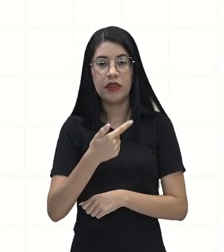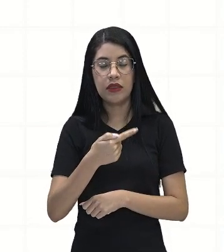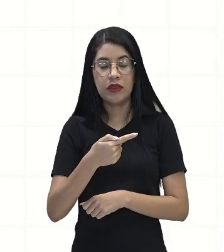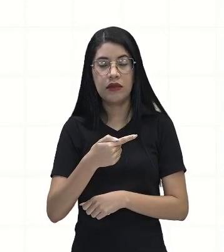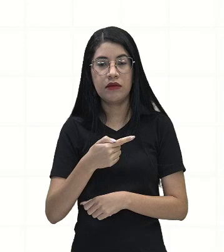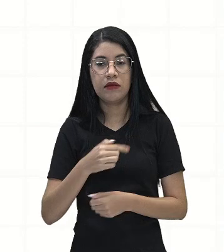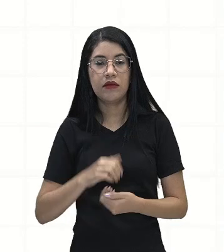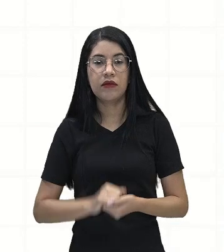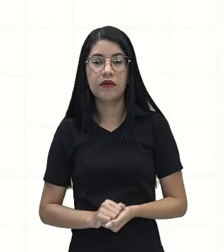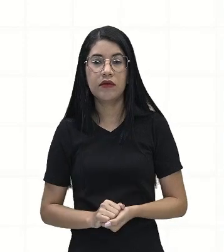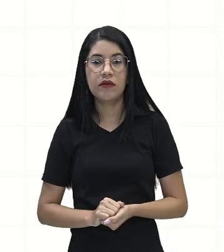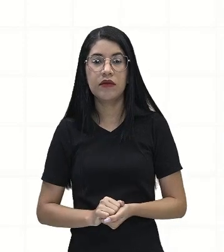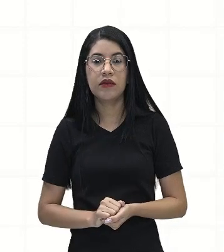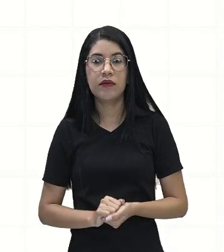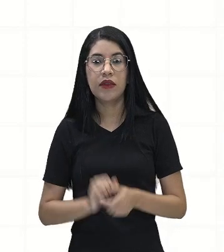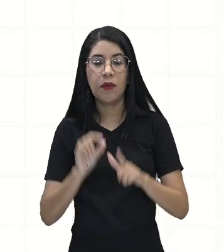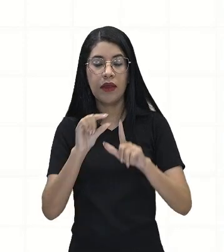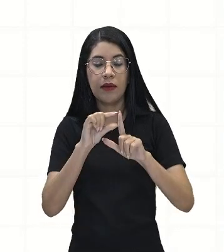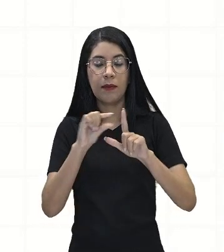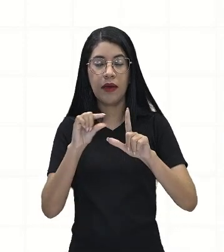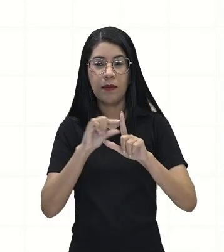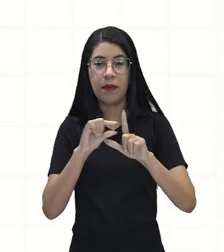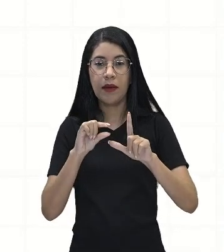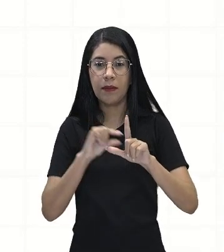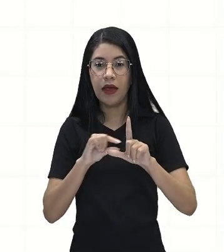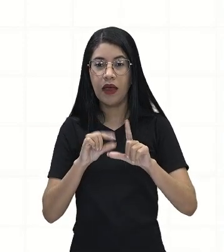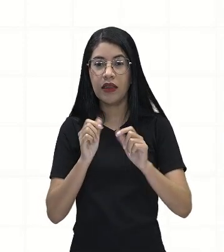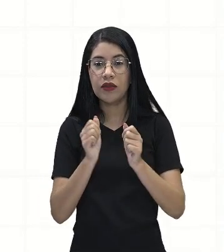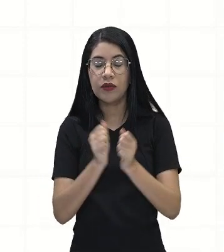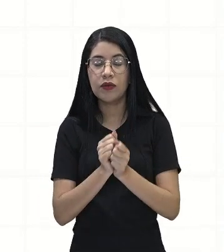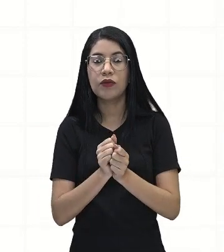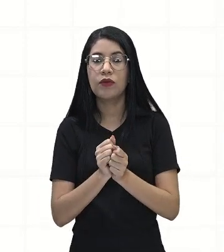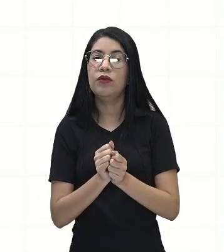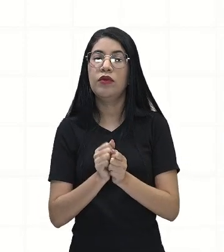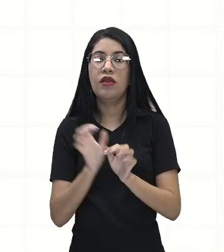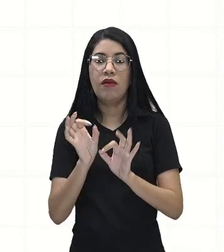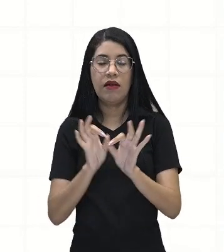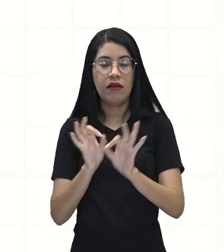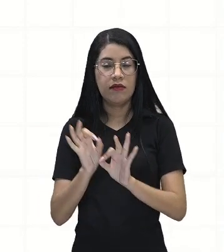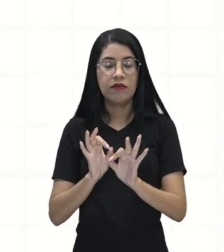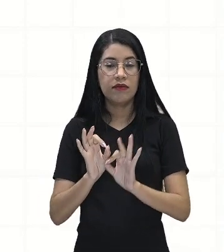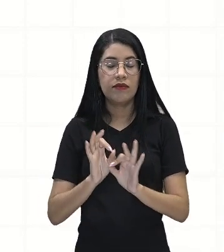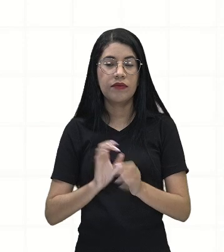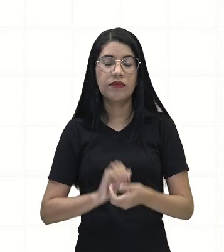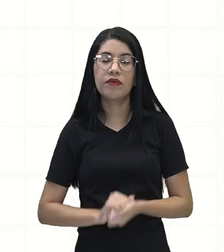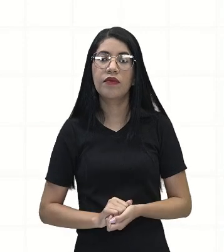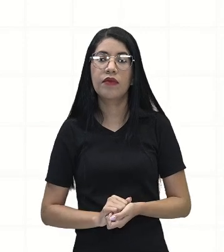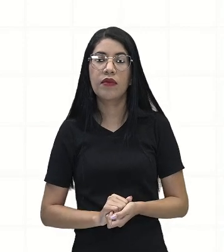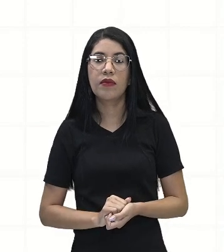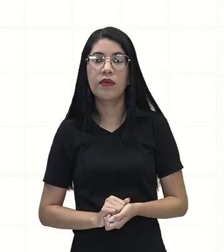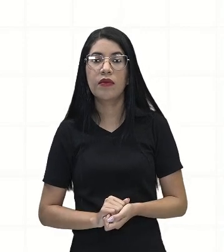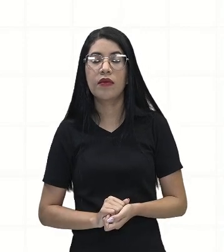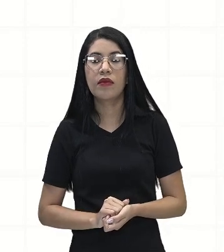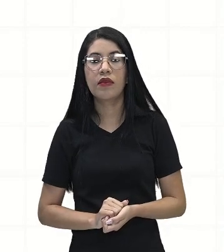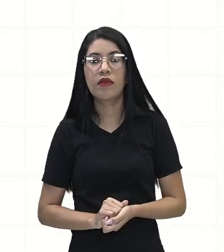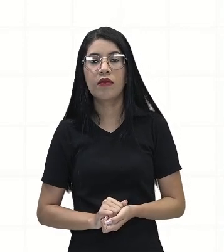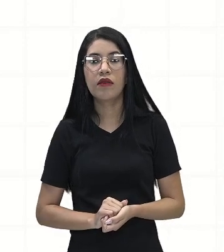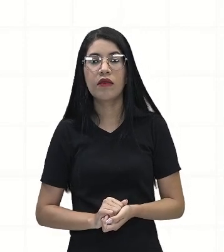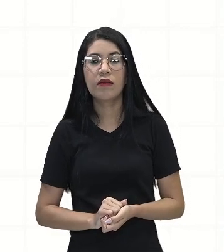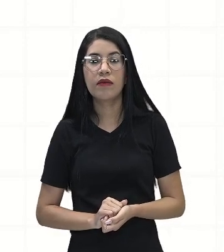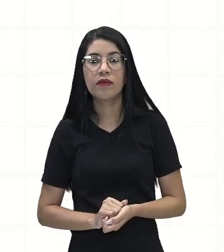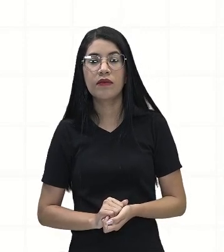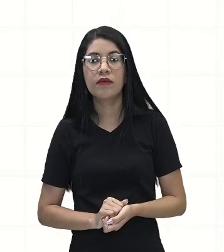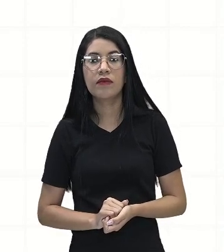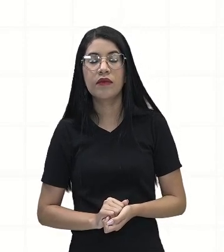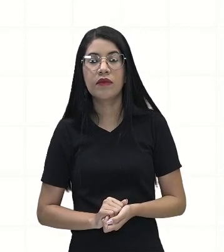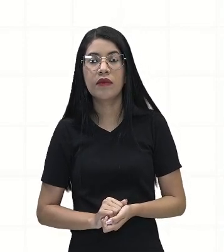nós temos aí as barras agrupadas nesse gráfico. Eles possuem basicamente a